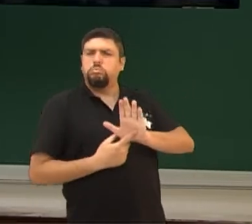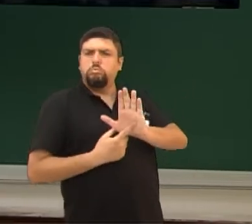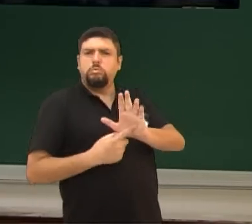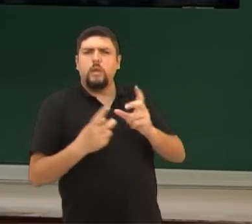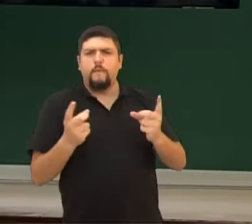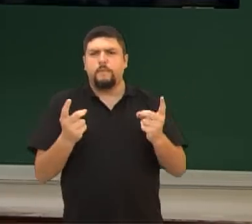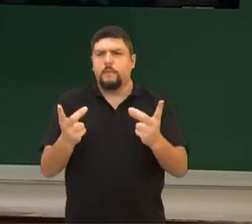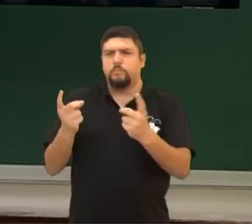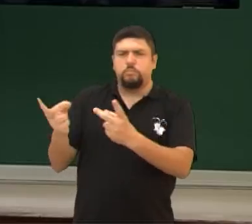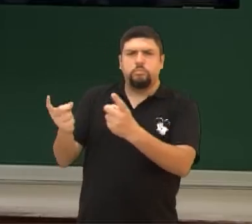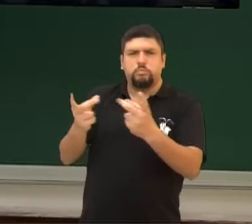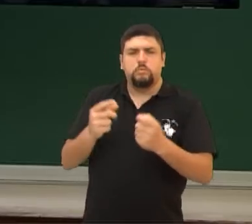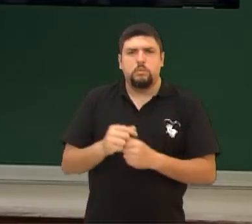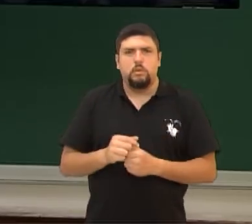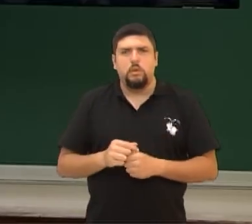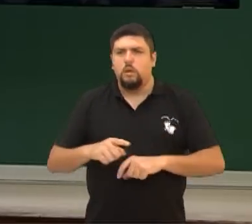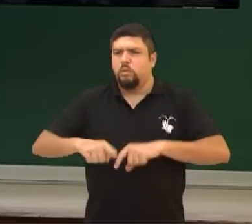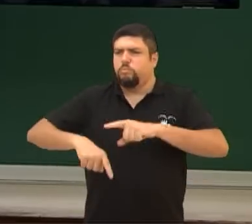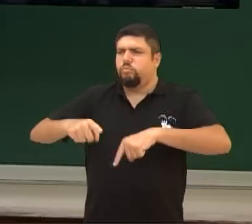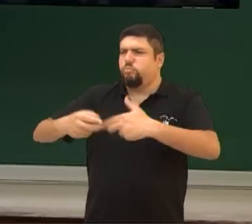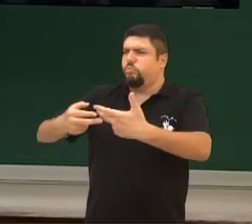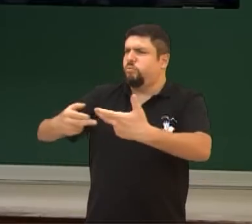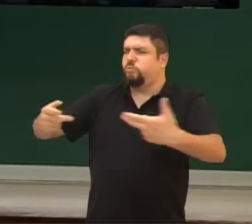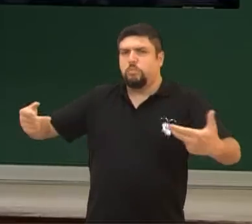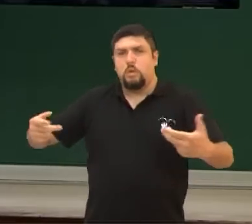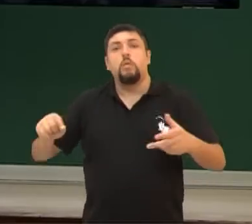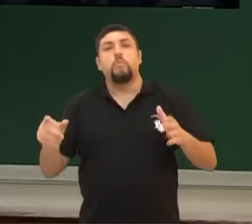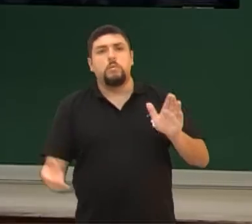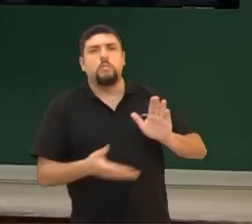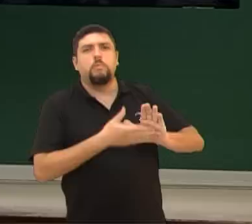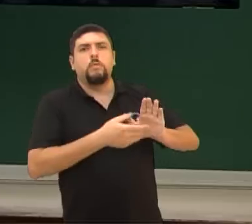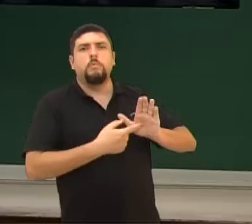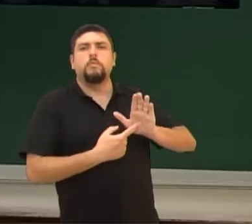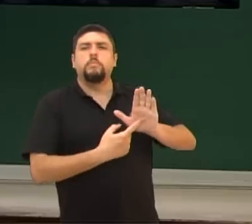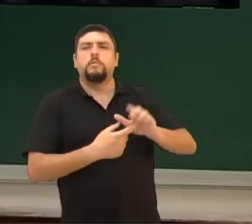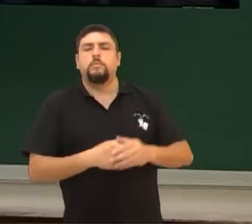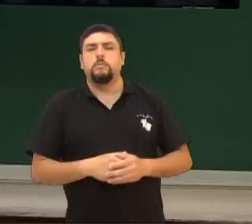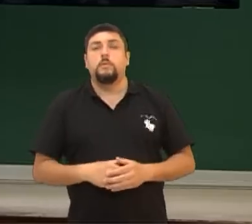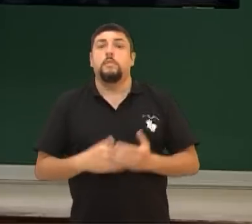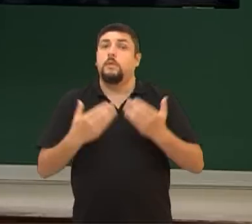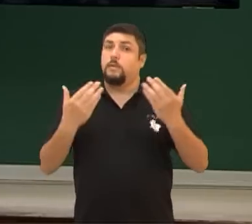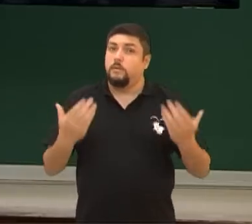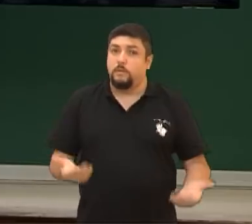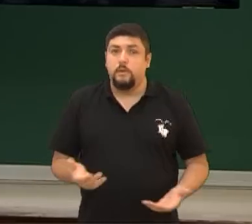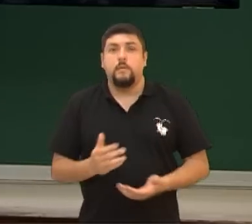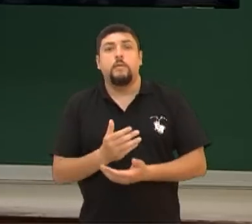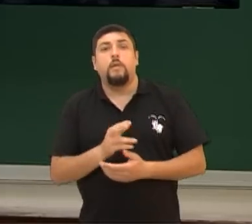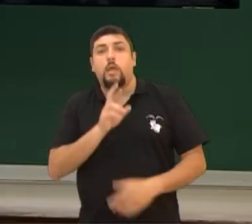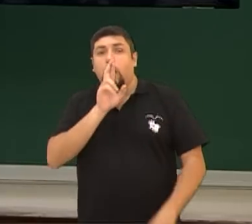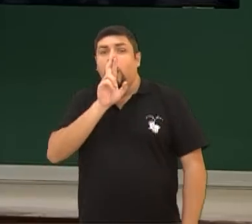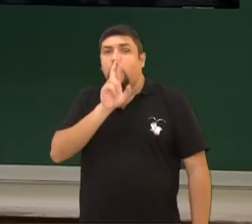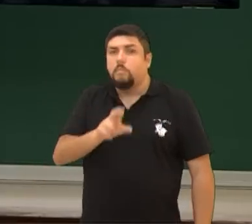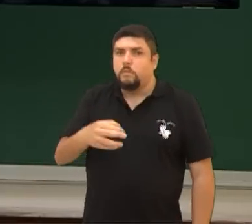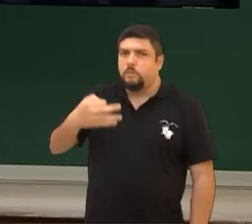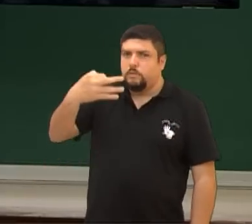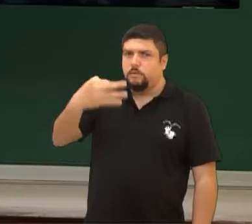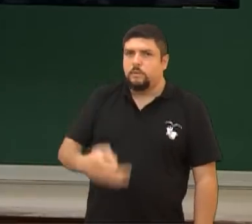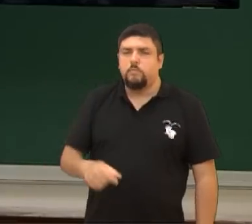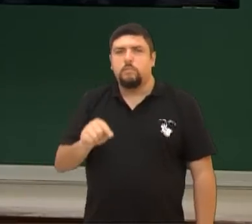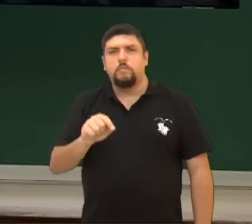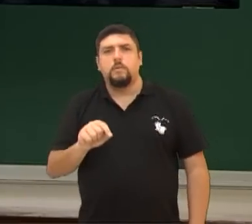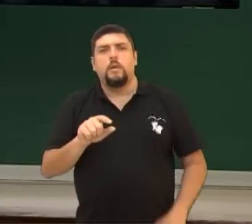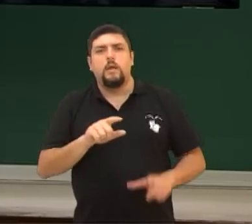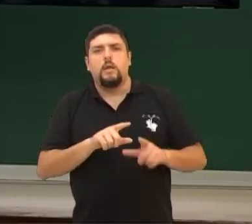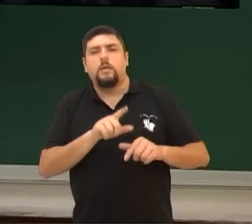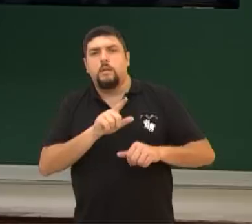Tem tantos produtos no mercado e eles vão para a propaganda. Portanto, apresentar declarações